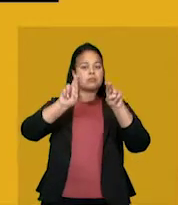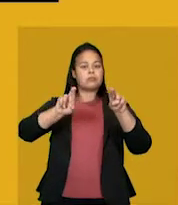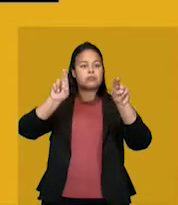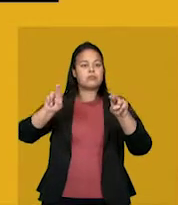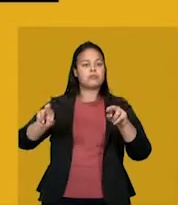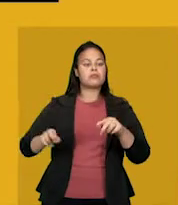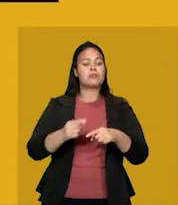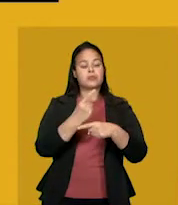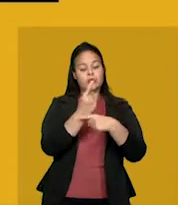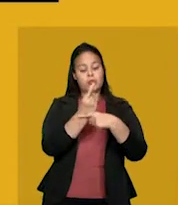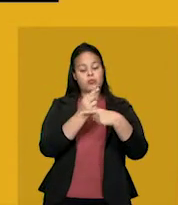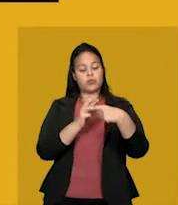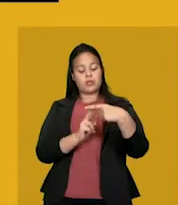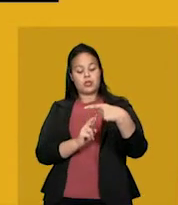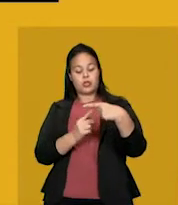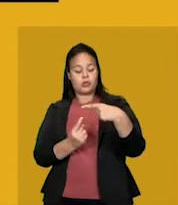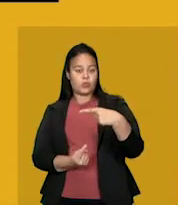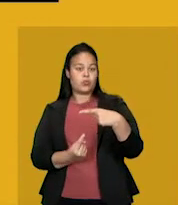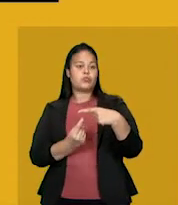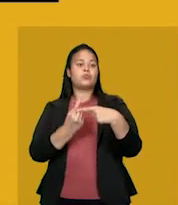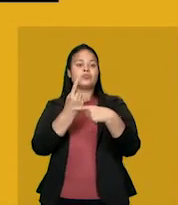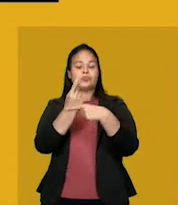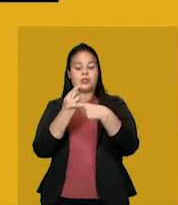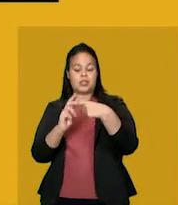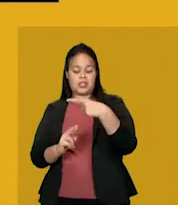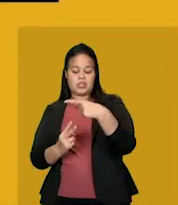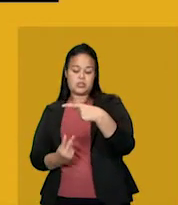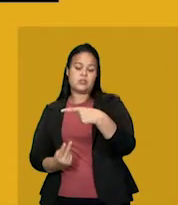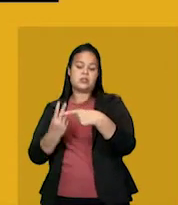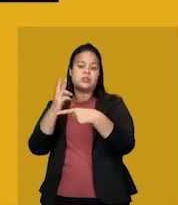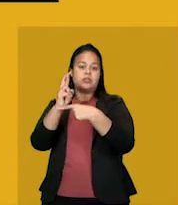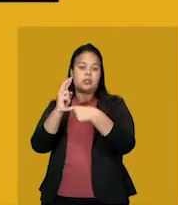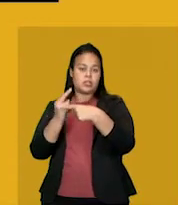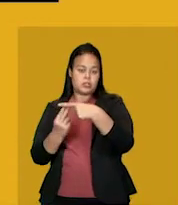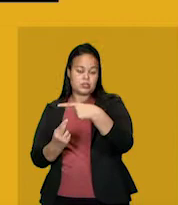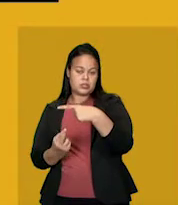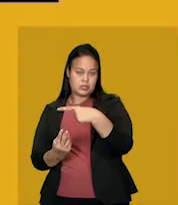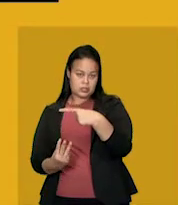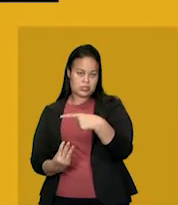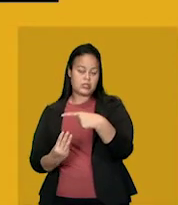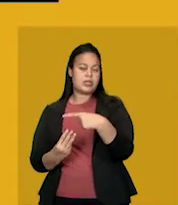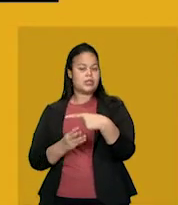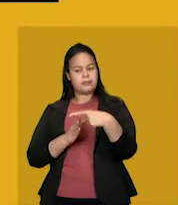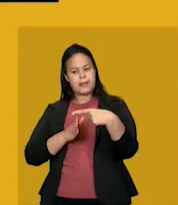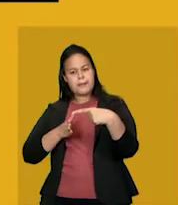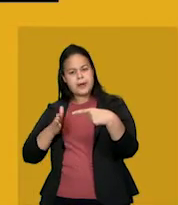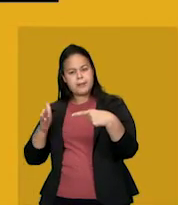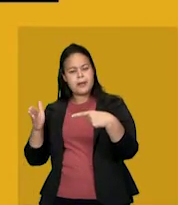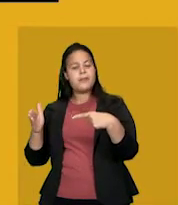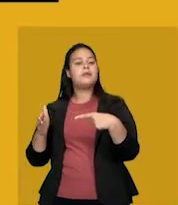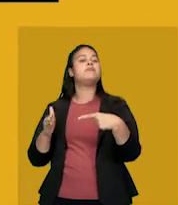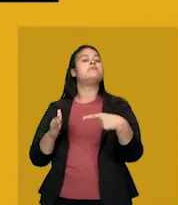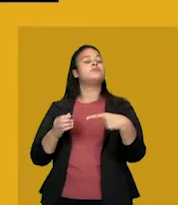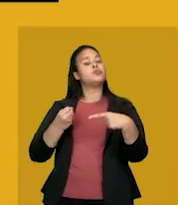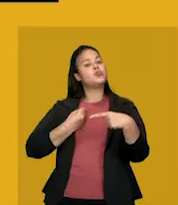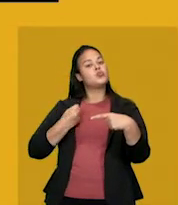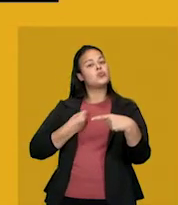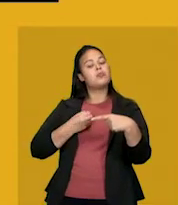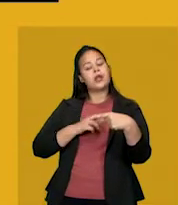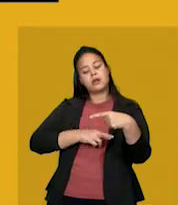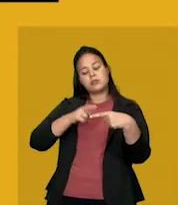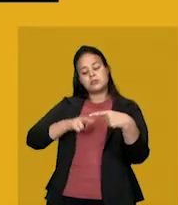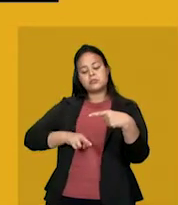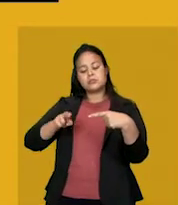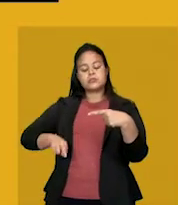ser igual a 1 sobre R1, mais 1 sobre R2, mais 1 sobre R3, e assim sucessivamente, o número de resistores que